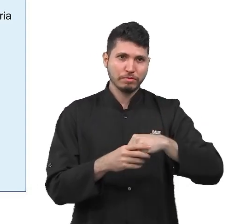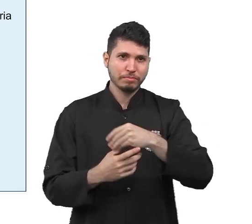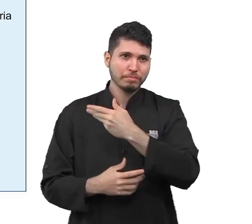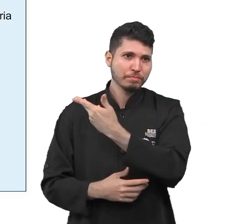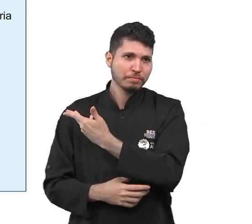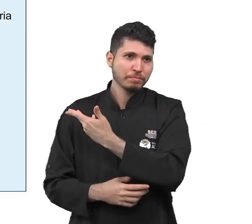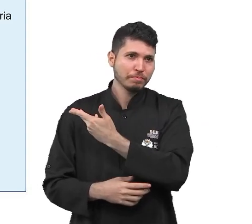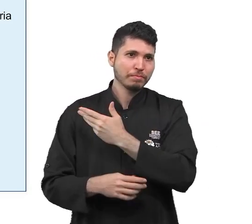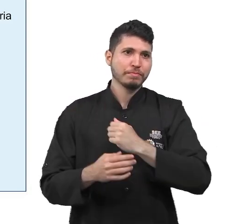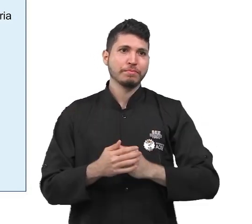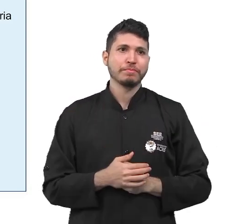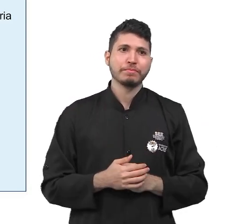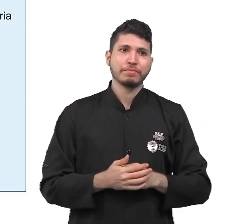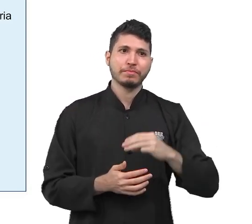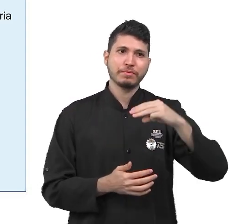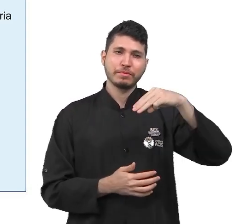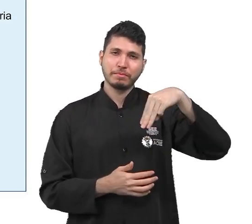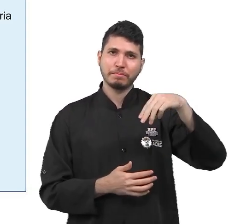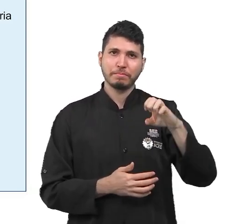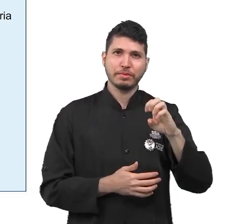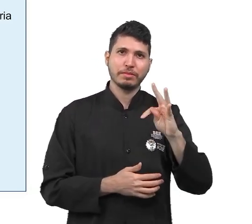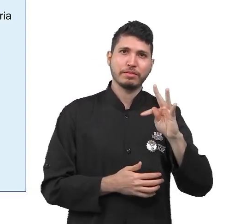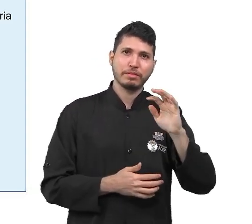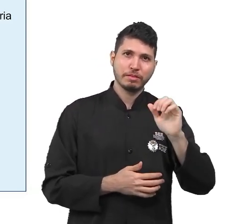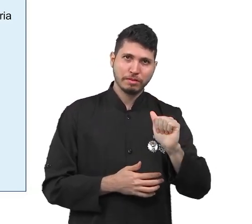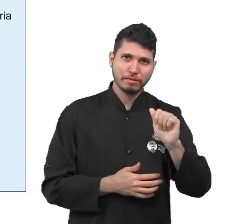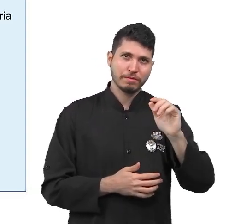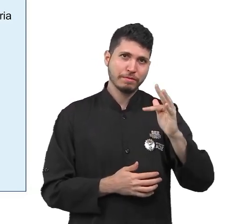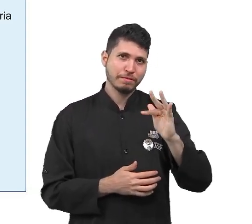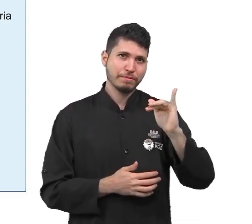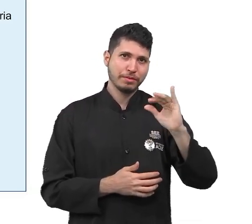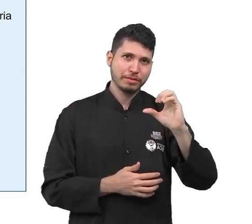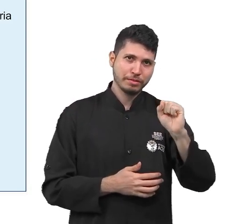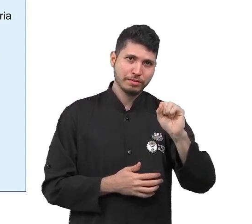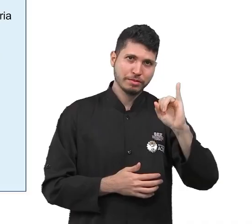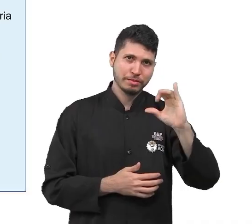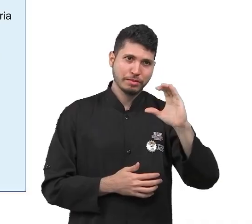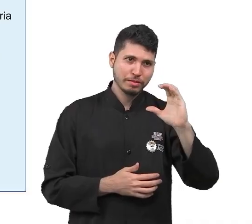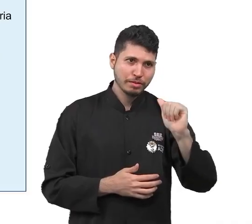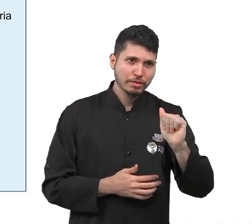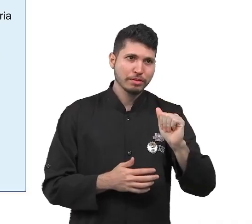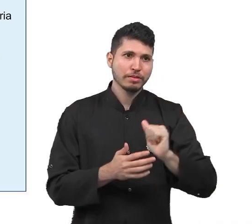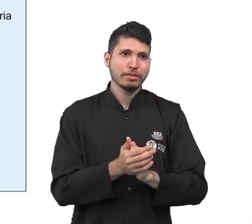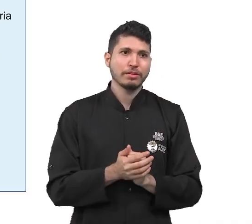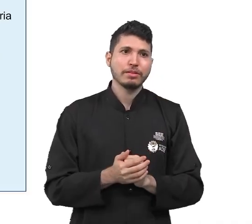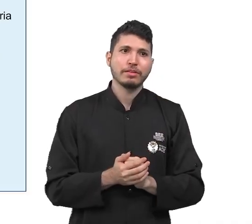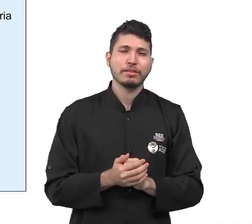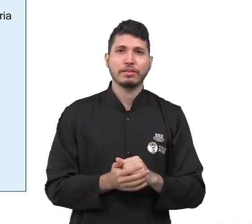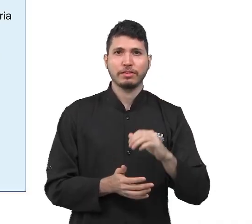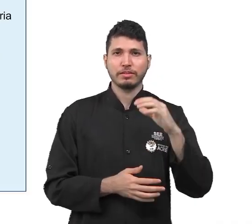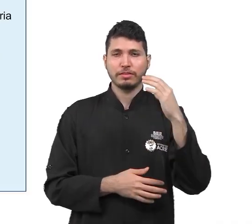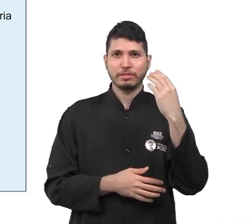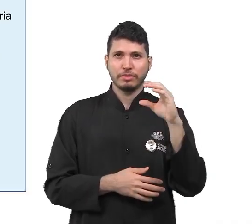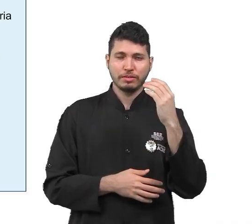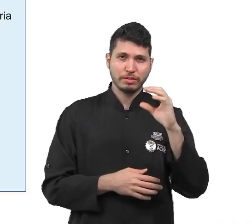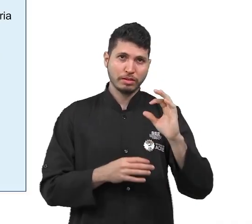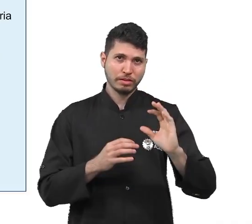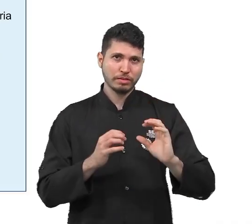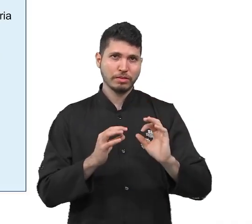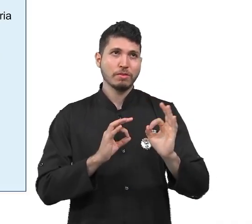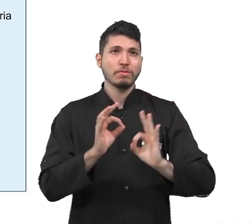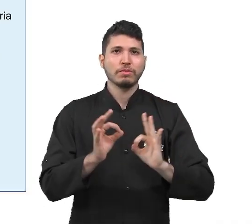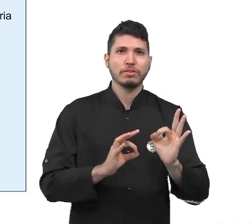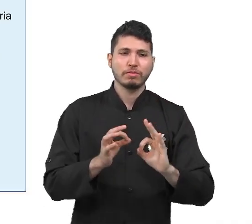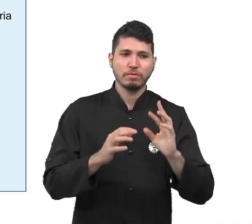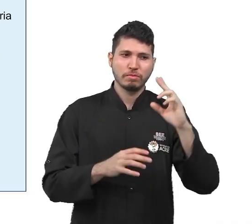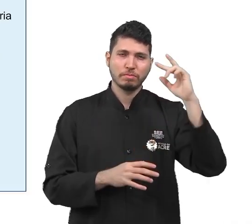e até a filosofia da linguagem. A ciência, por sua vez, ela lida com a